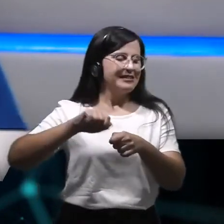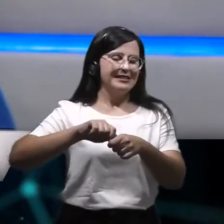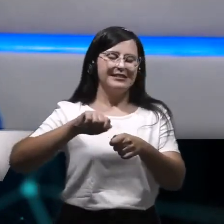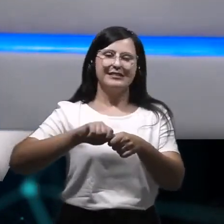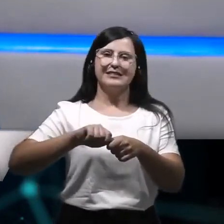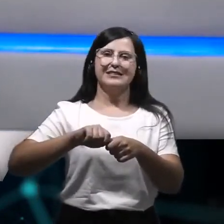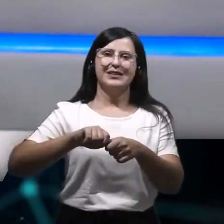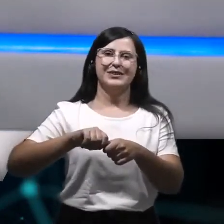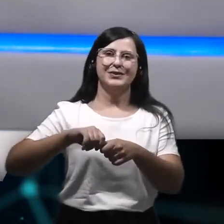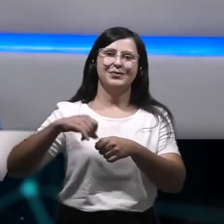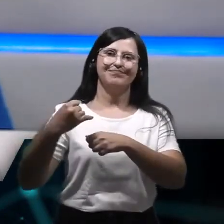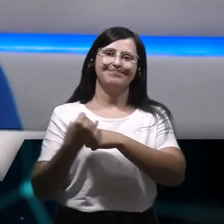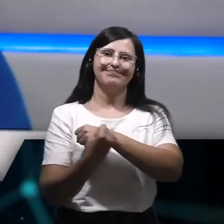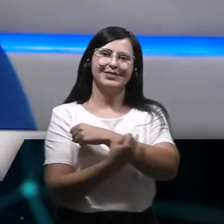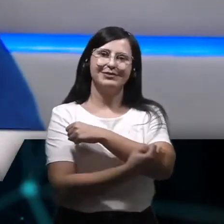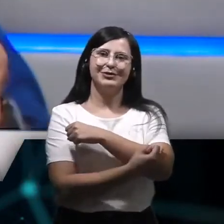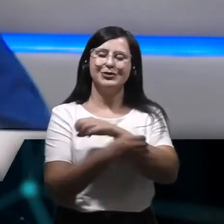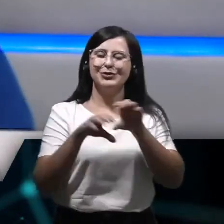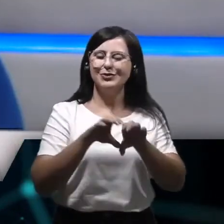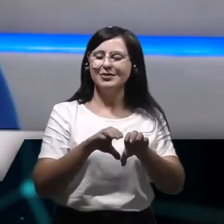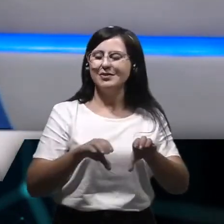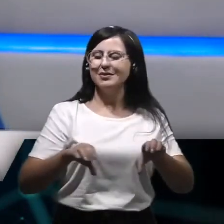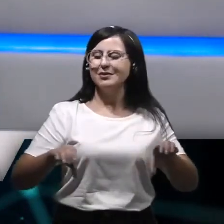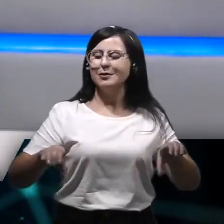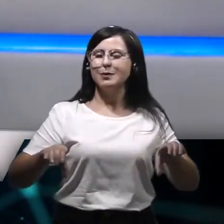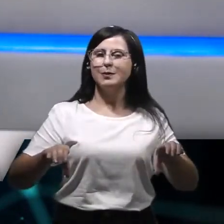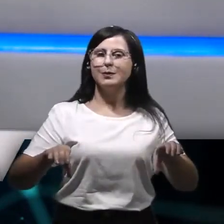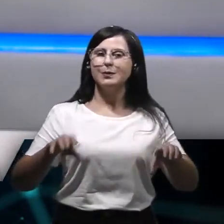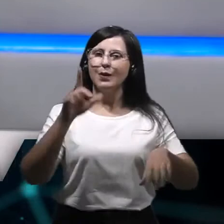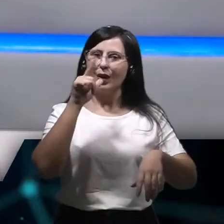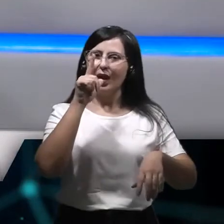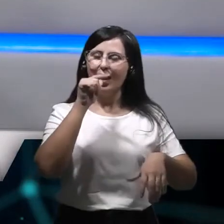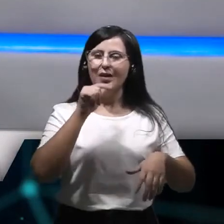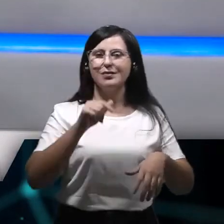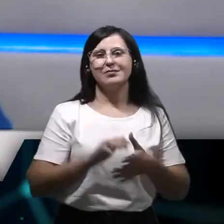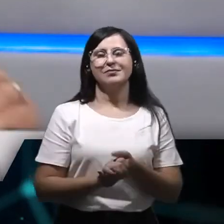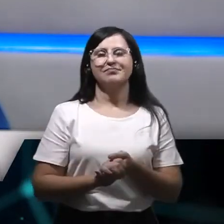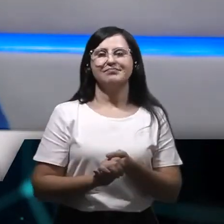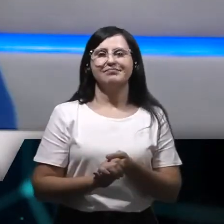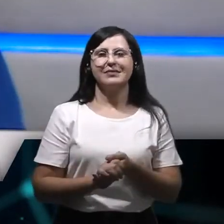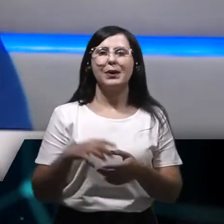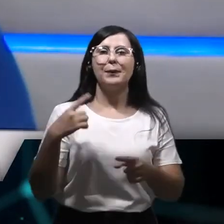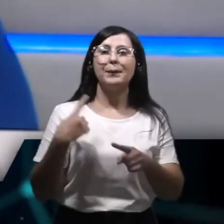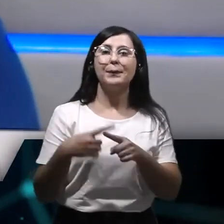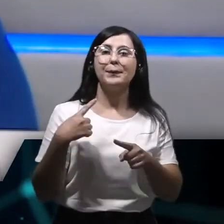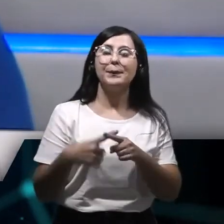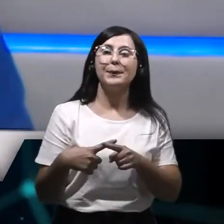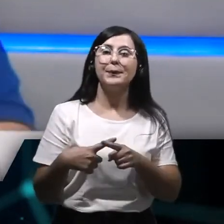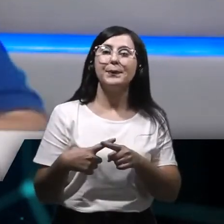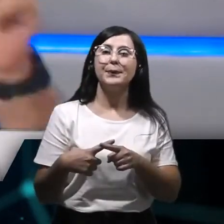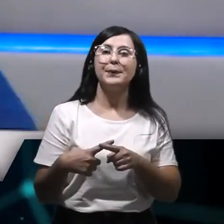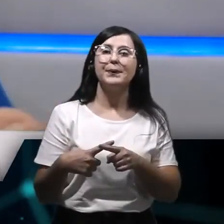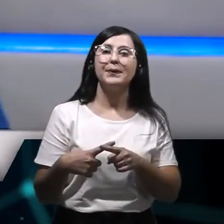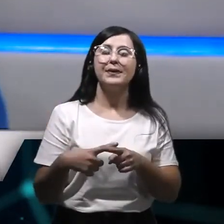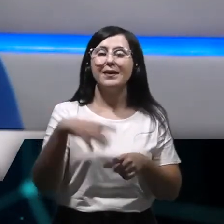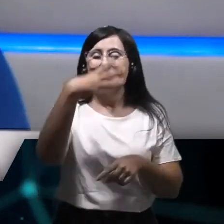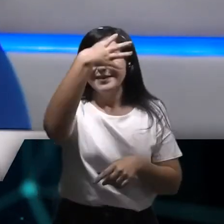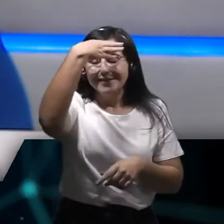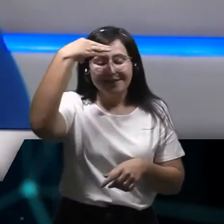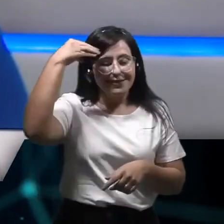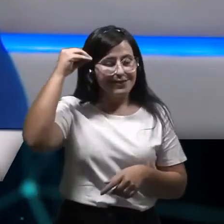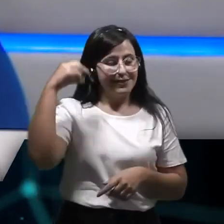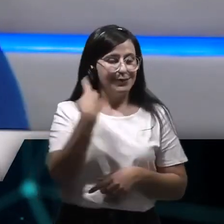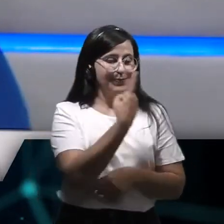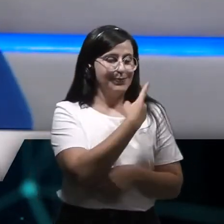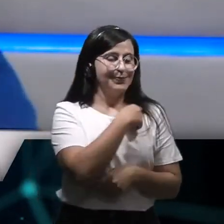gestão, está fazendo o saneamento para aquela população que era para a sua empresa ter feito no momento que vendeu o loteamento. Ali próximo a gente está